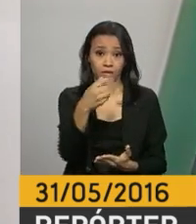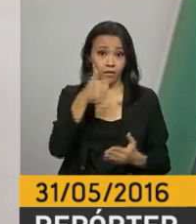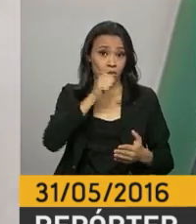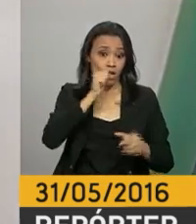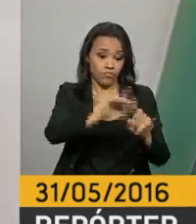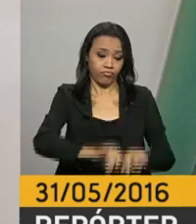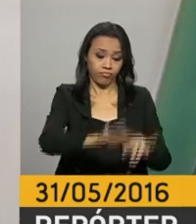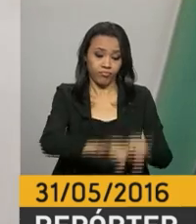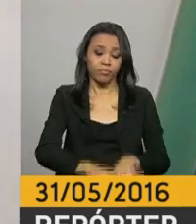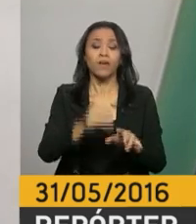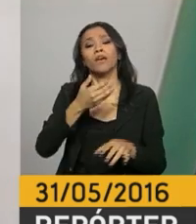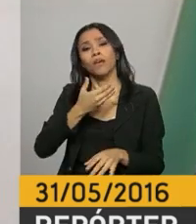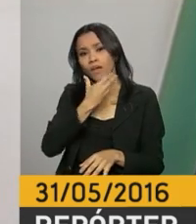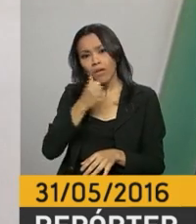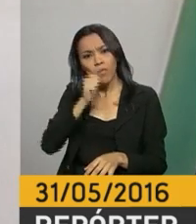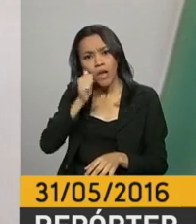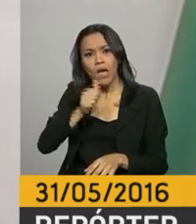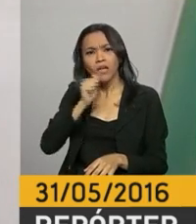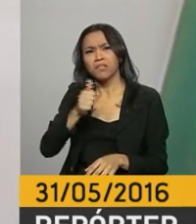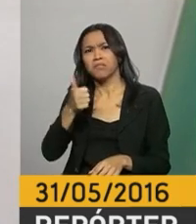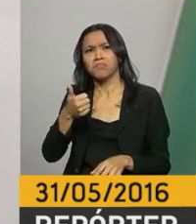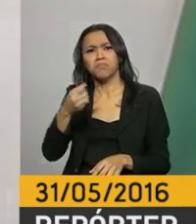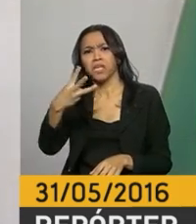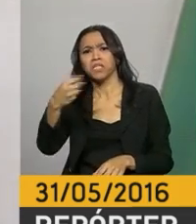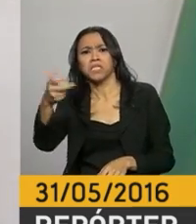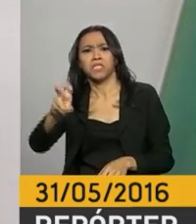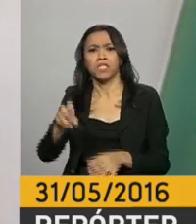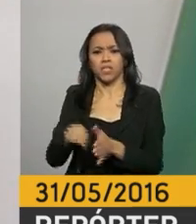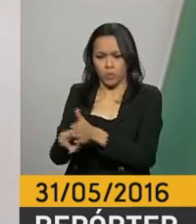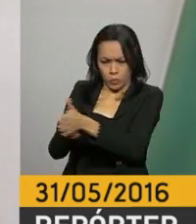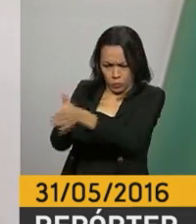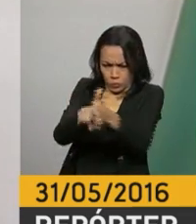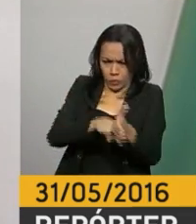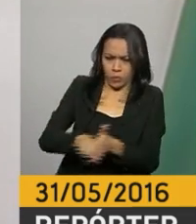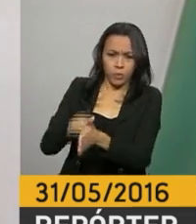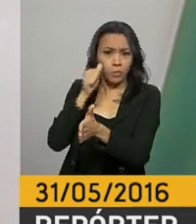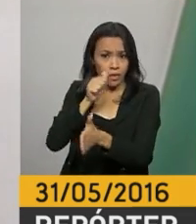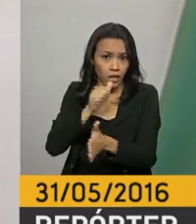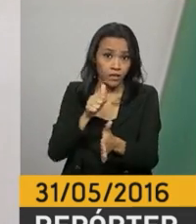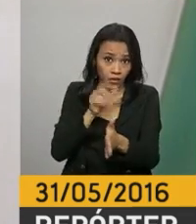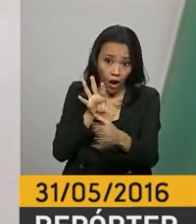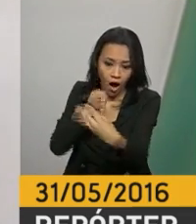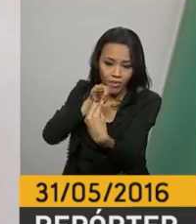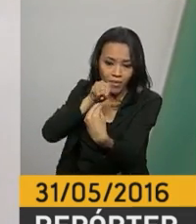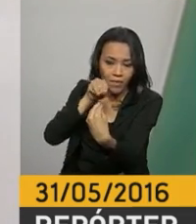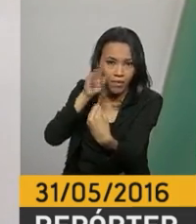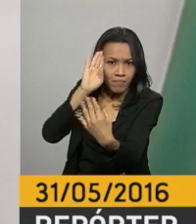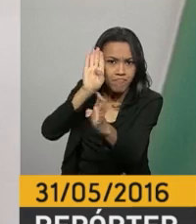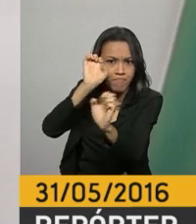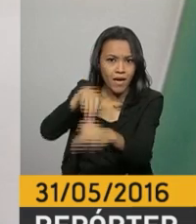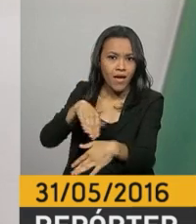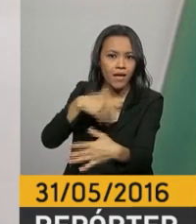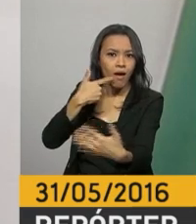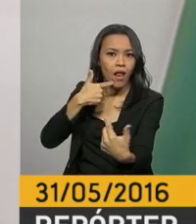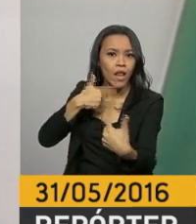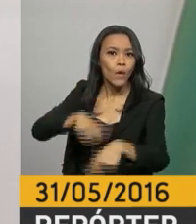20 investigadoras, não é? Porque as mulheres, evidentemente, no diálogo, se entendem com muito